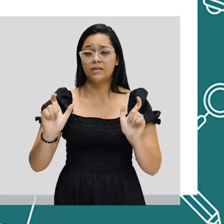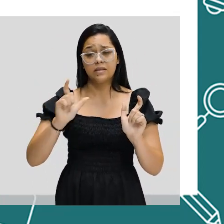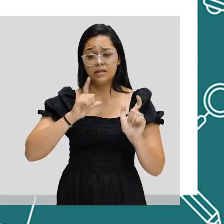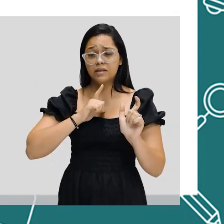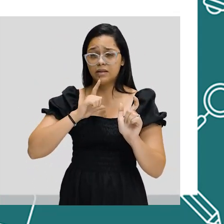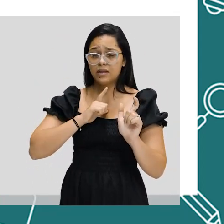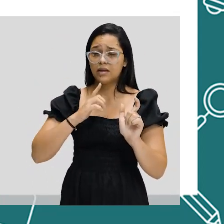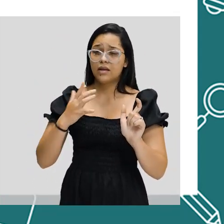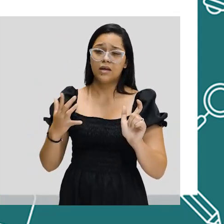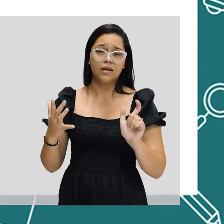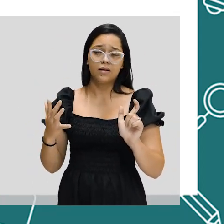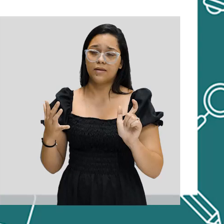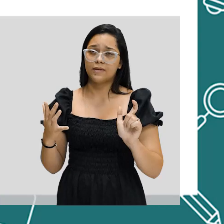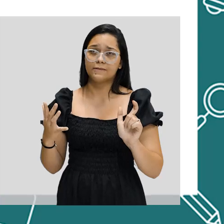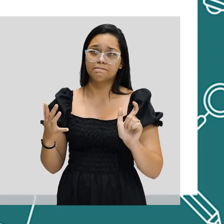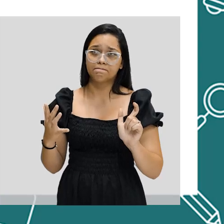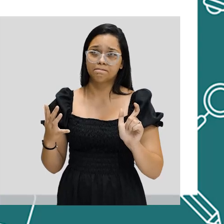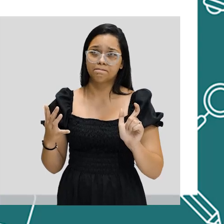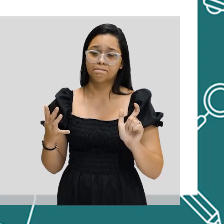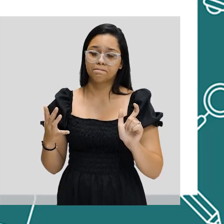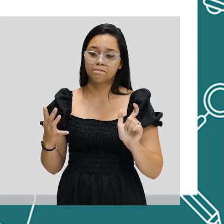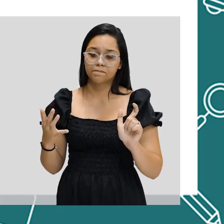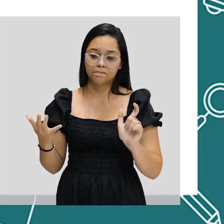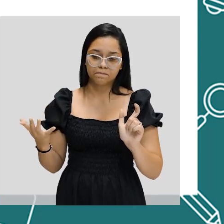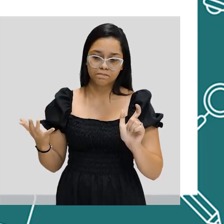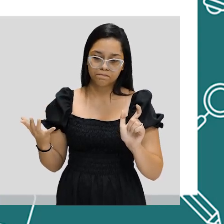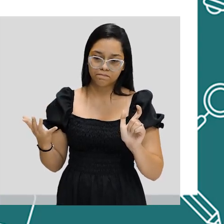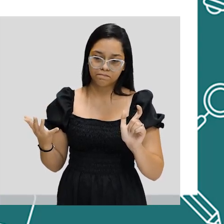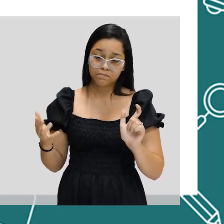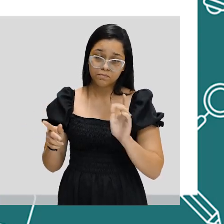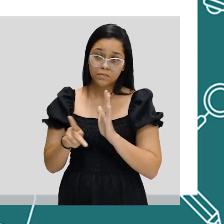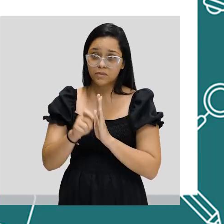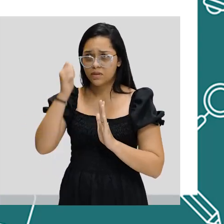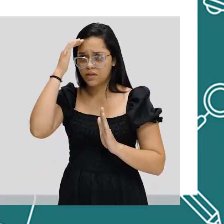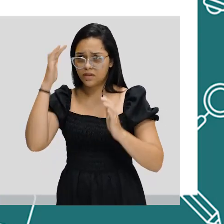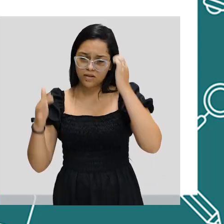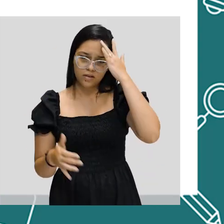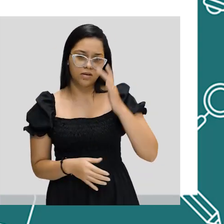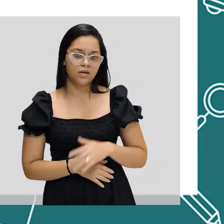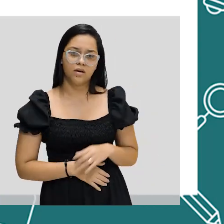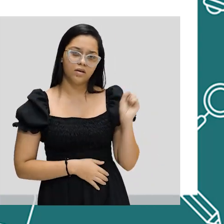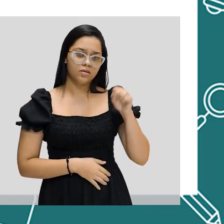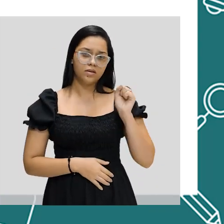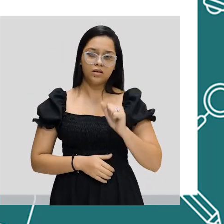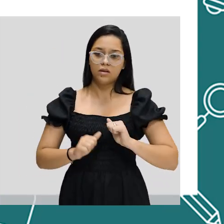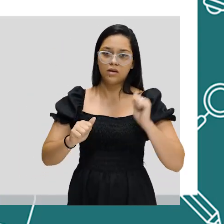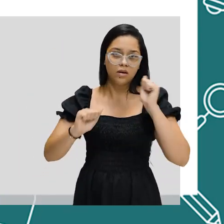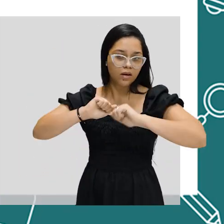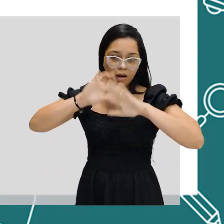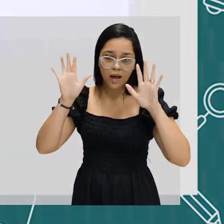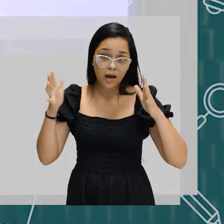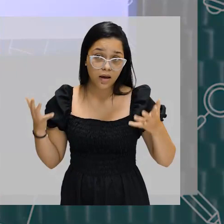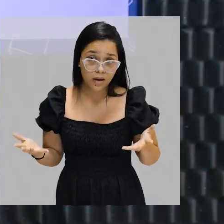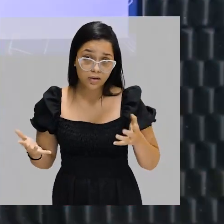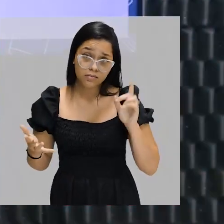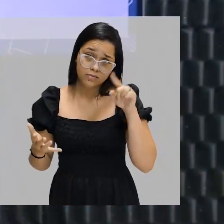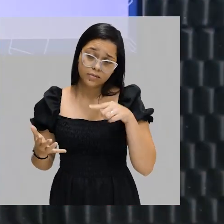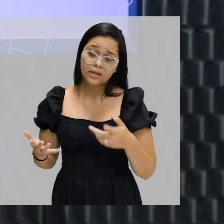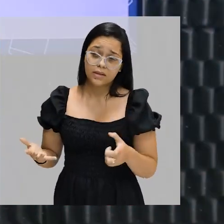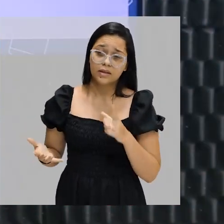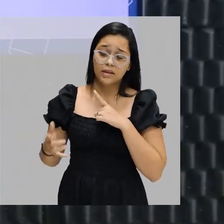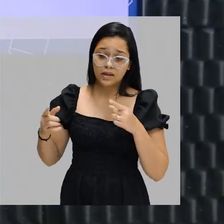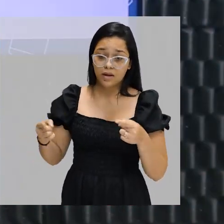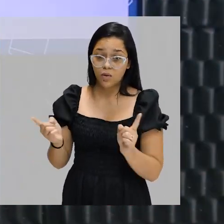tem função de interjeição ó claro ora bolas quer dizer claro que